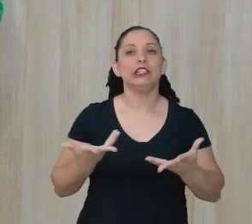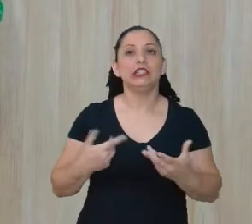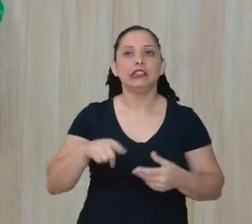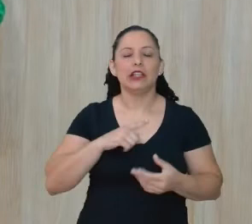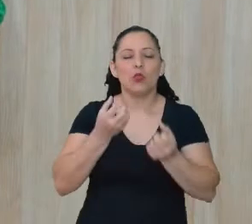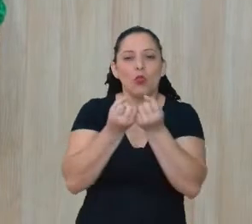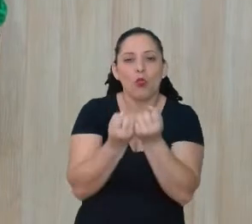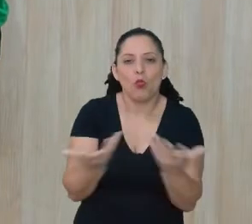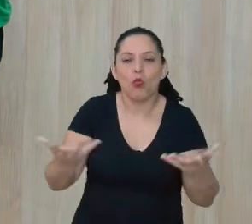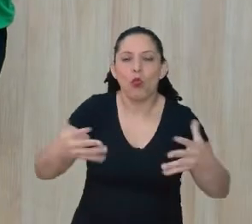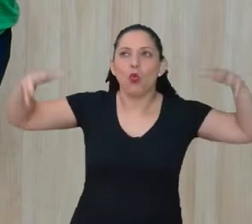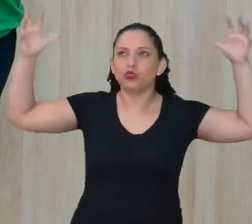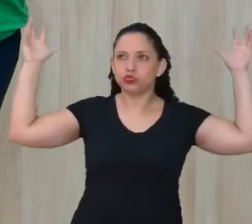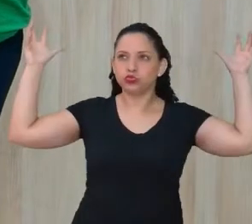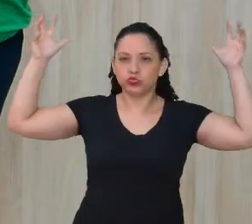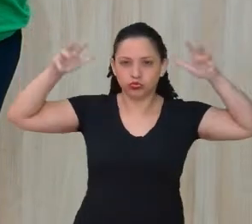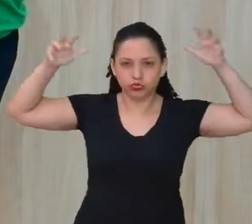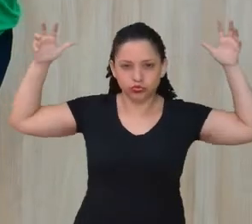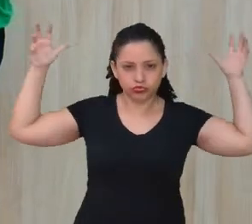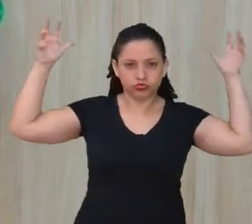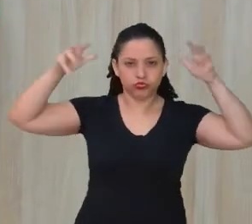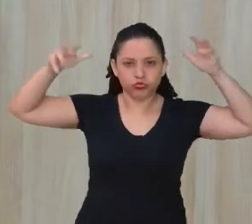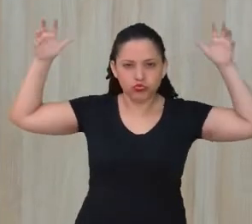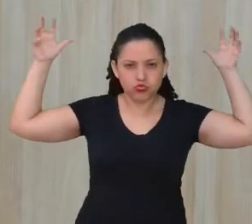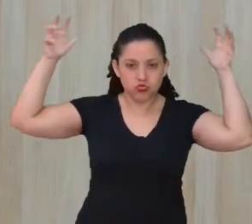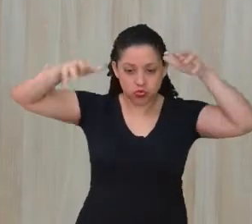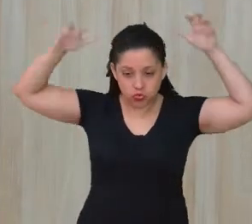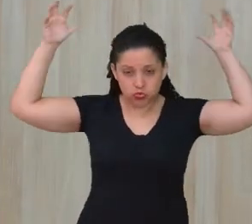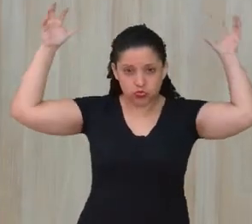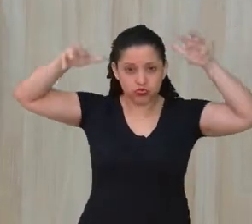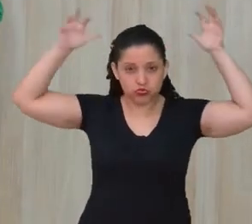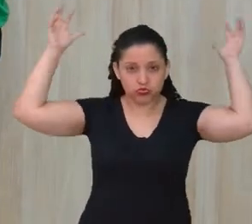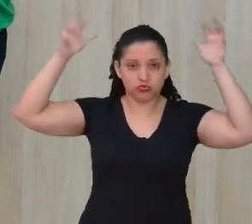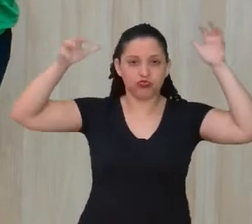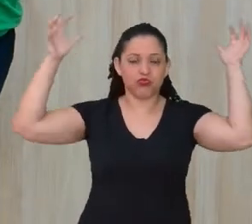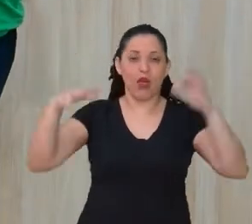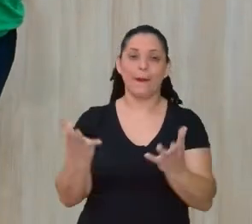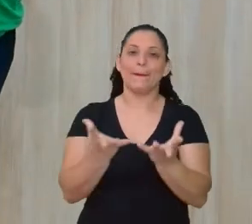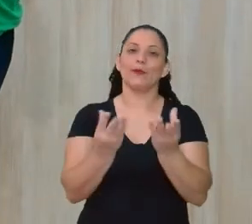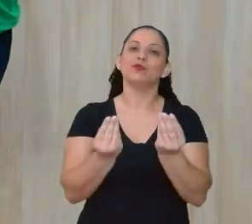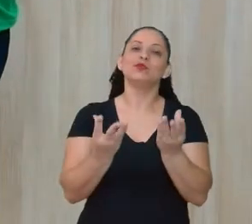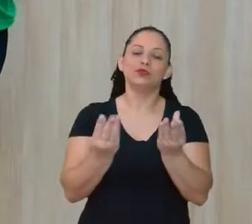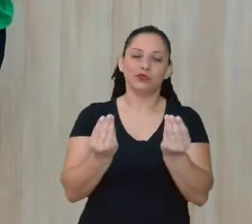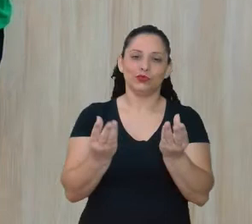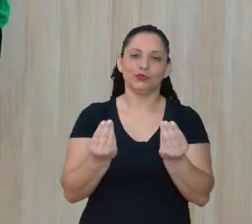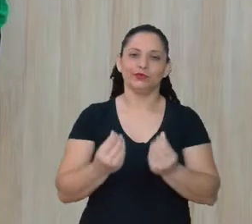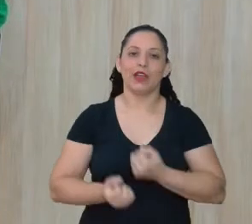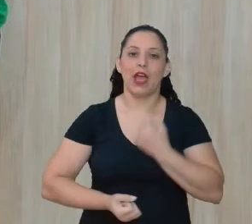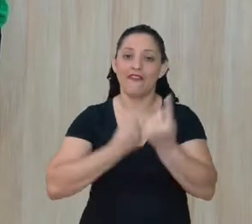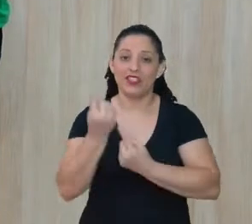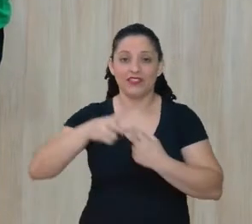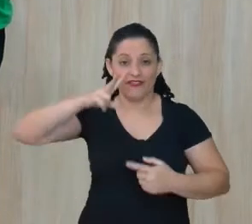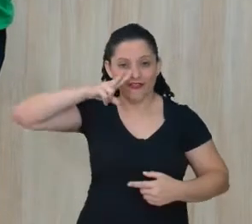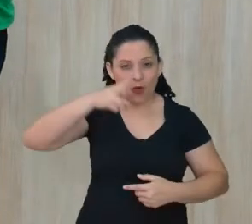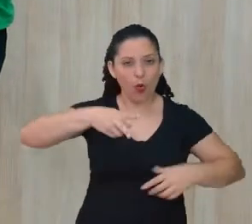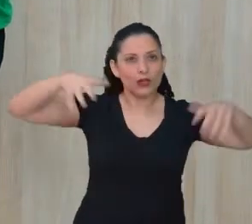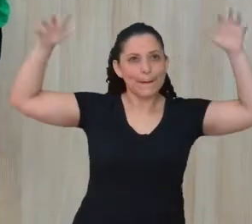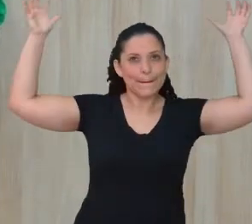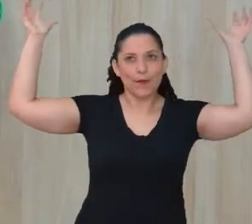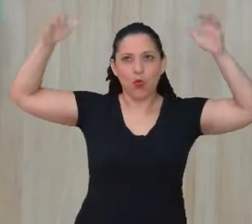de chuva, a gente pode dizer, né, que houve o quê? Tempestade de água, né? Então, às vezes é muito forte,